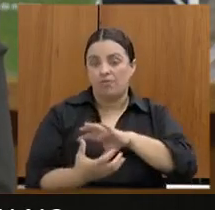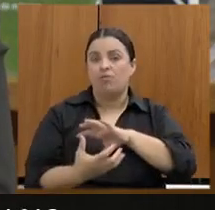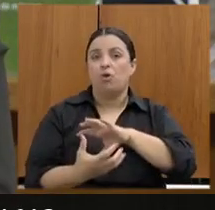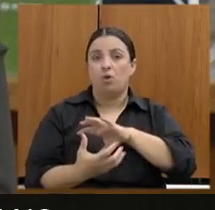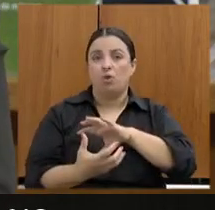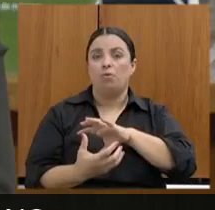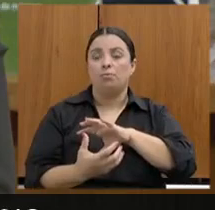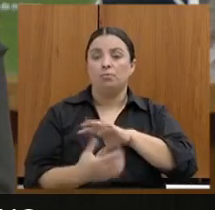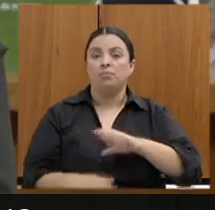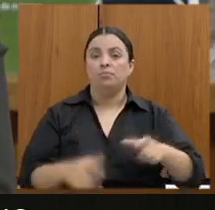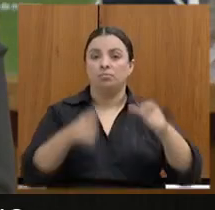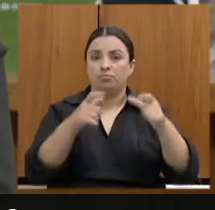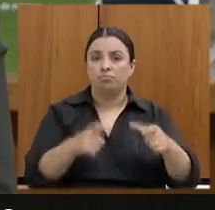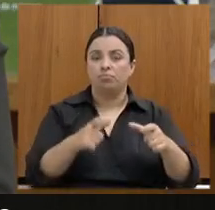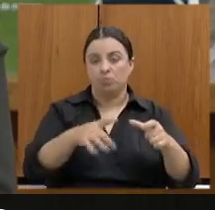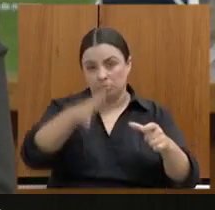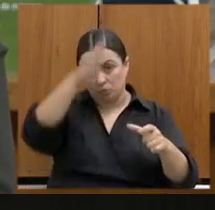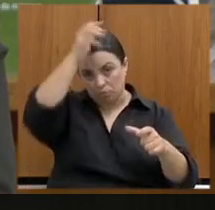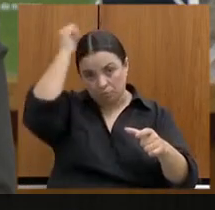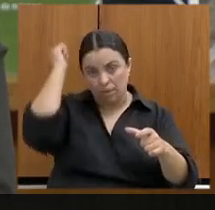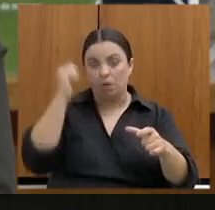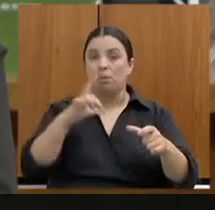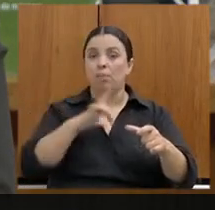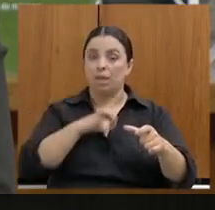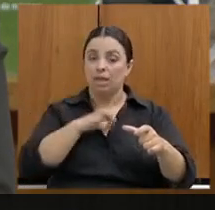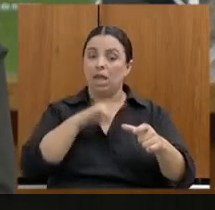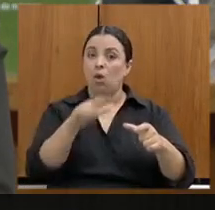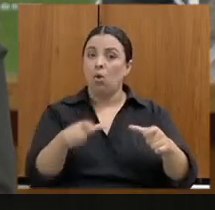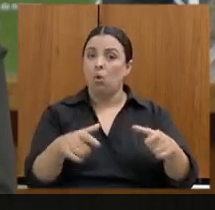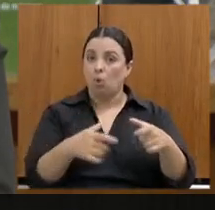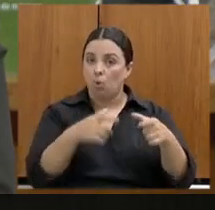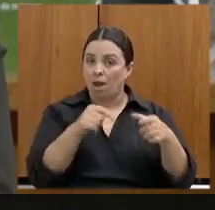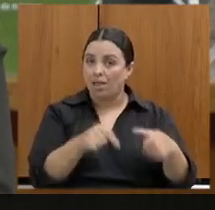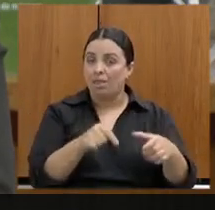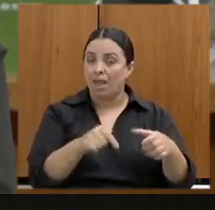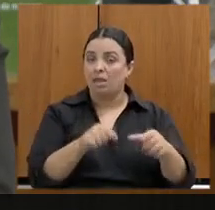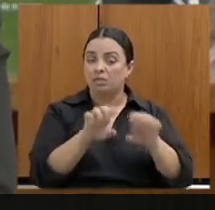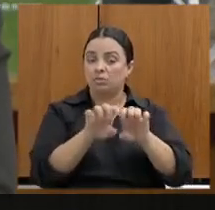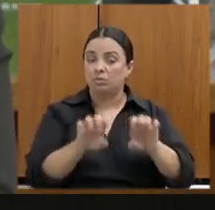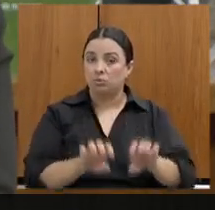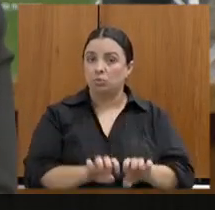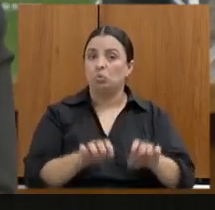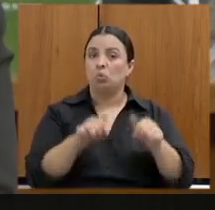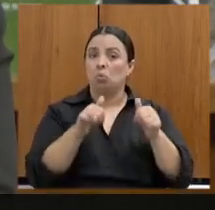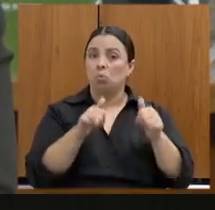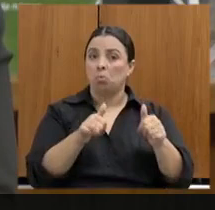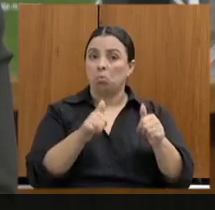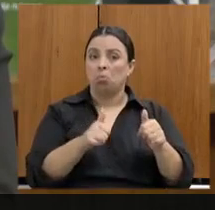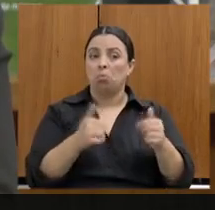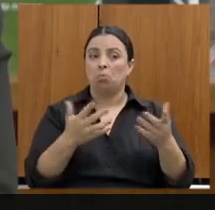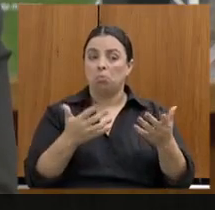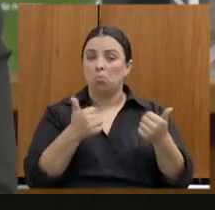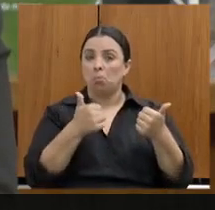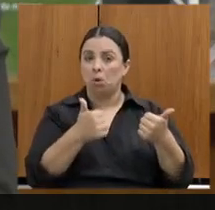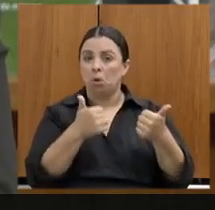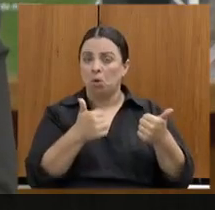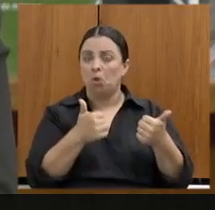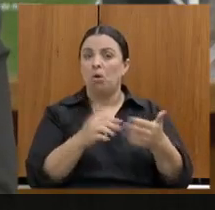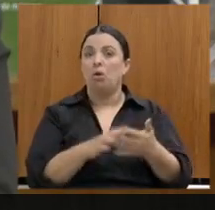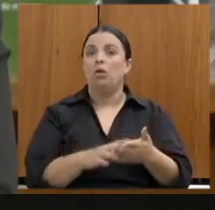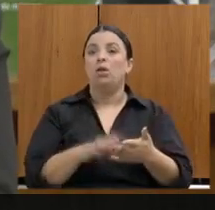possa ter as nossas estruturas os nossos quartéis aquartelamentos em boas condições